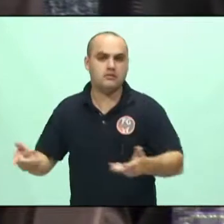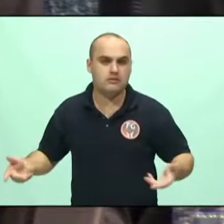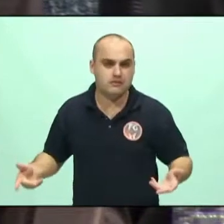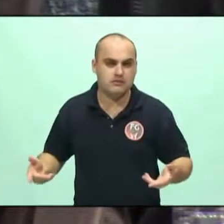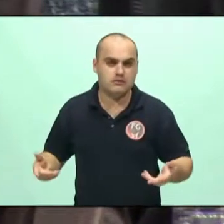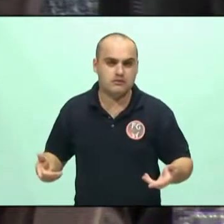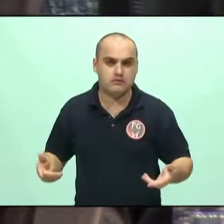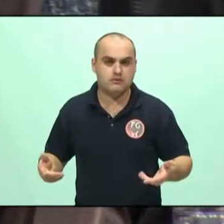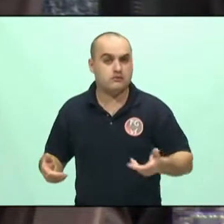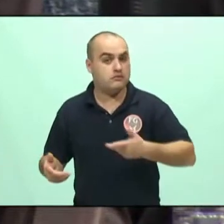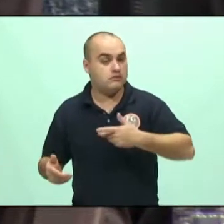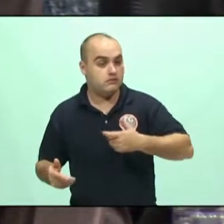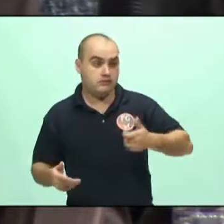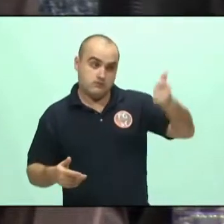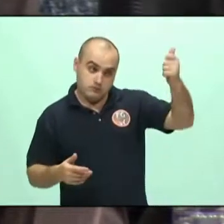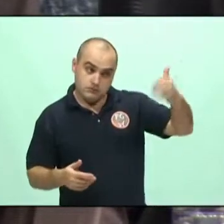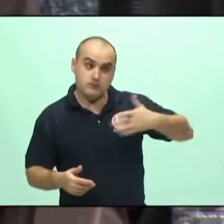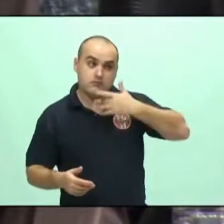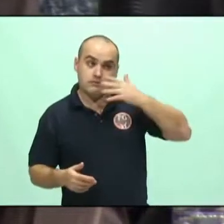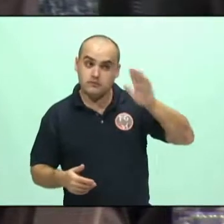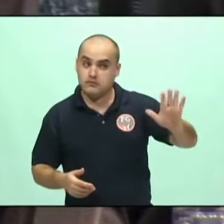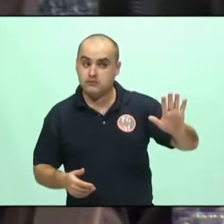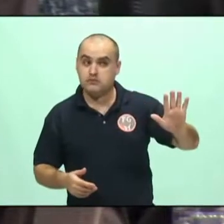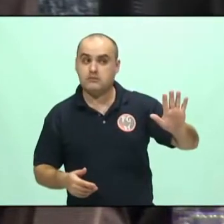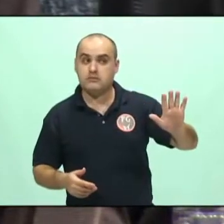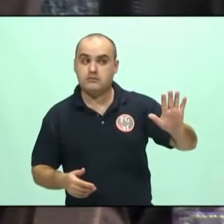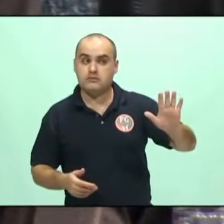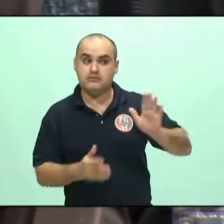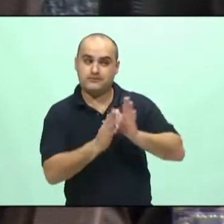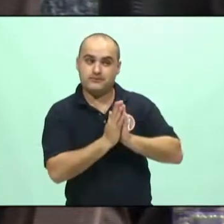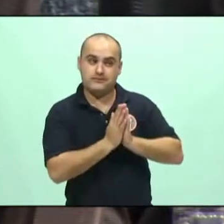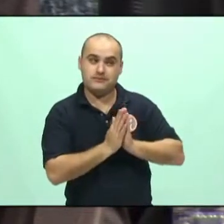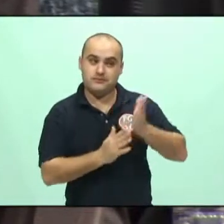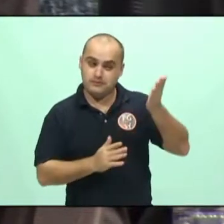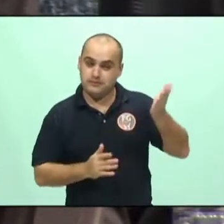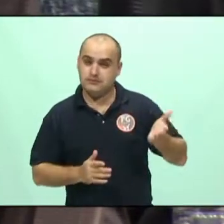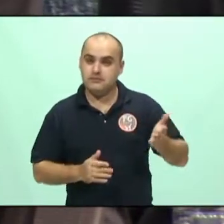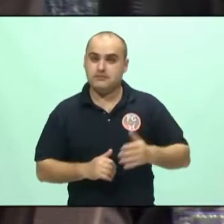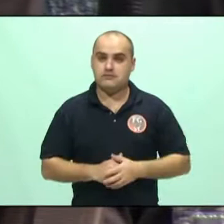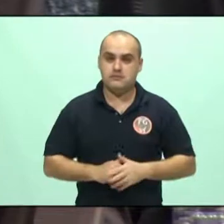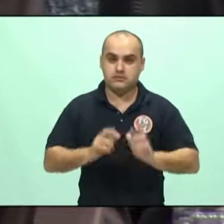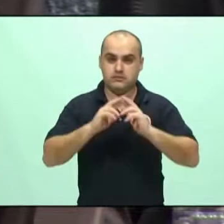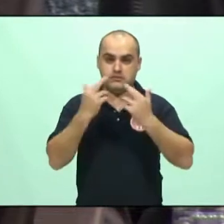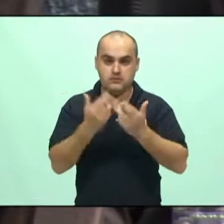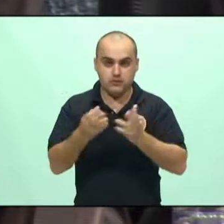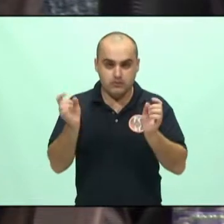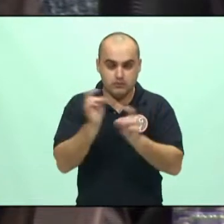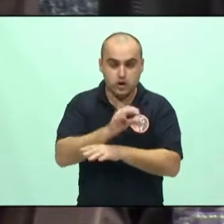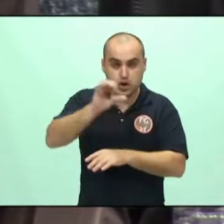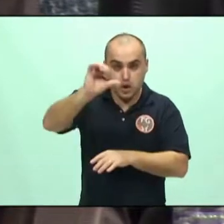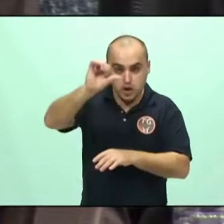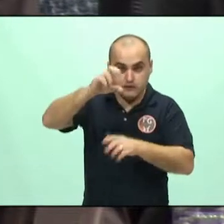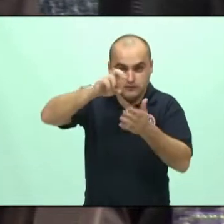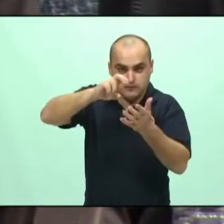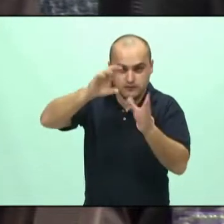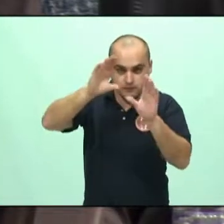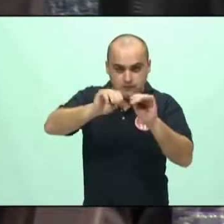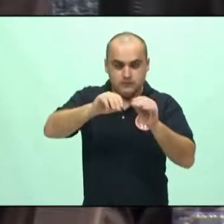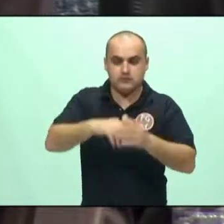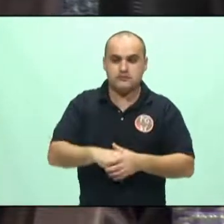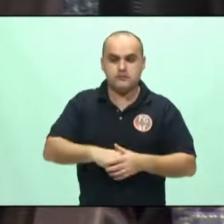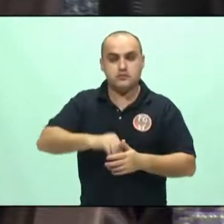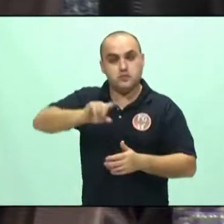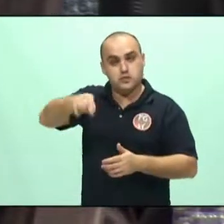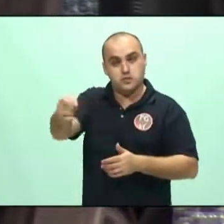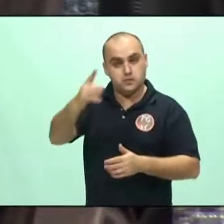disse ó o pessoal da prossul da da do engenheiro isso aí é com vocês pô a reunião terminou nove da noite no dia seguinte de manhã cedo eu estava lá